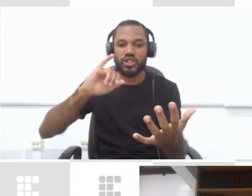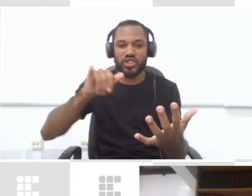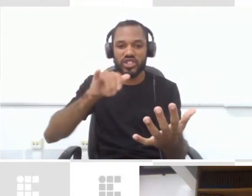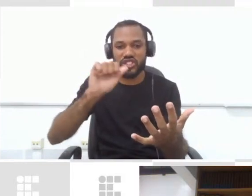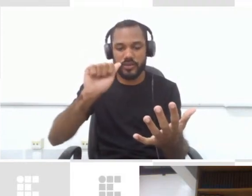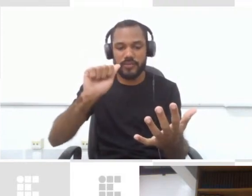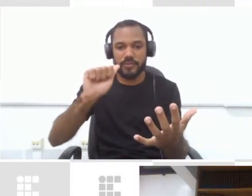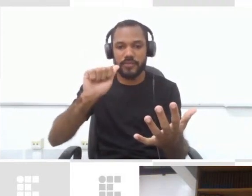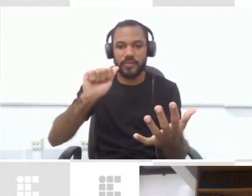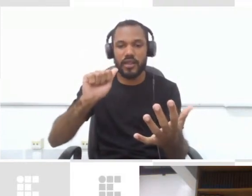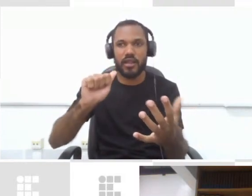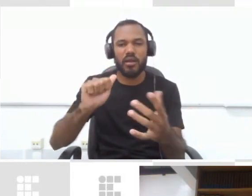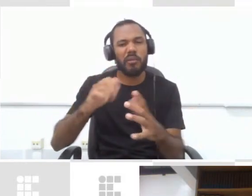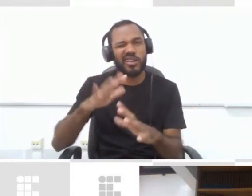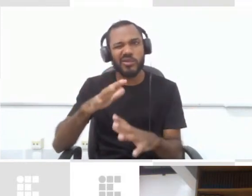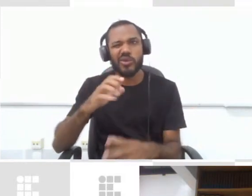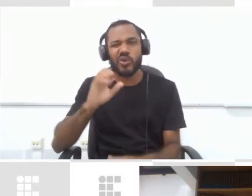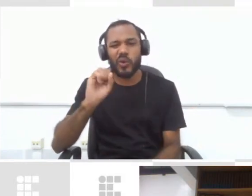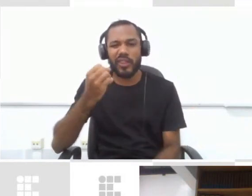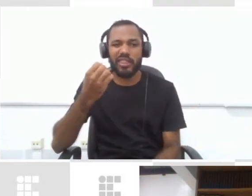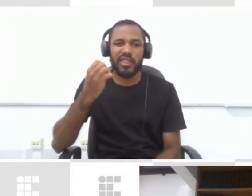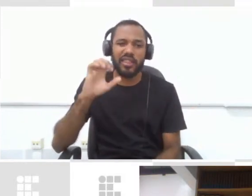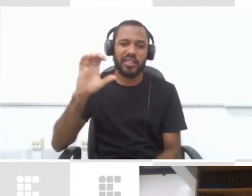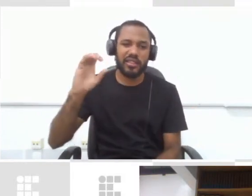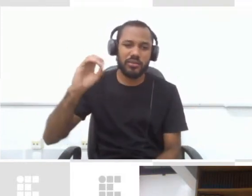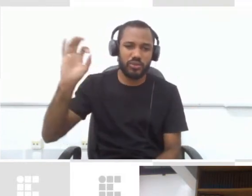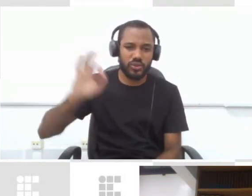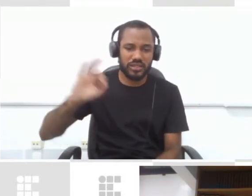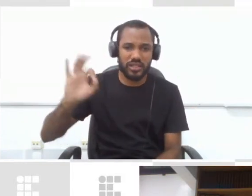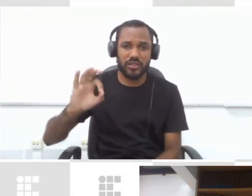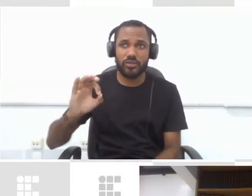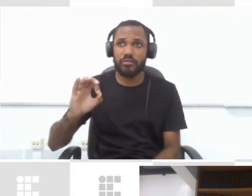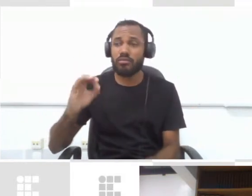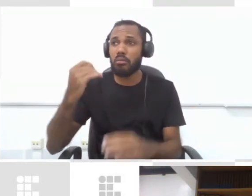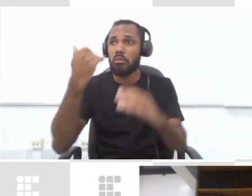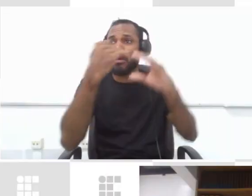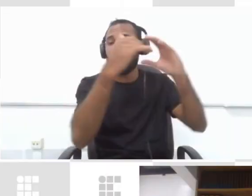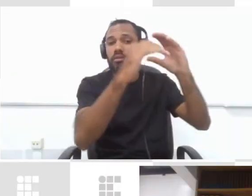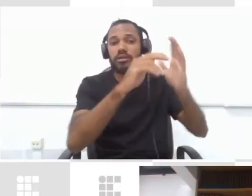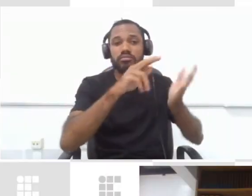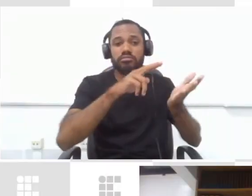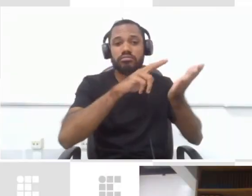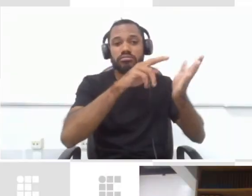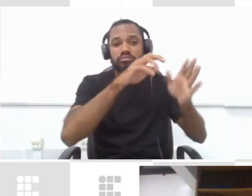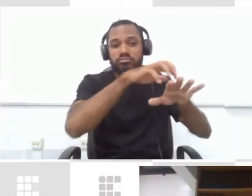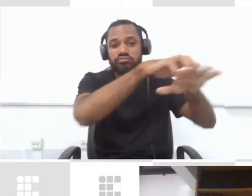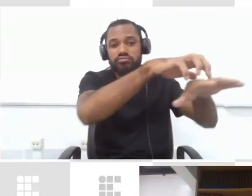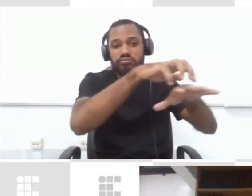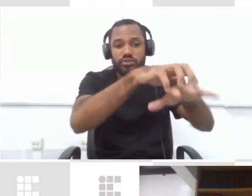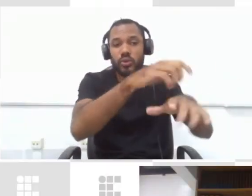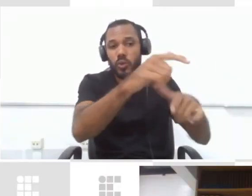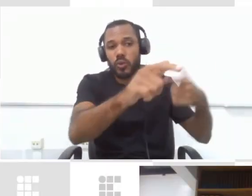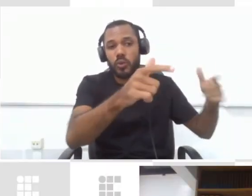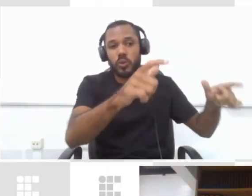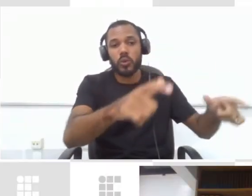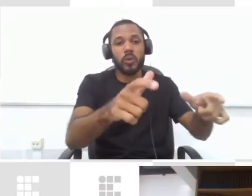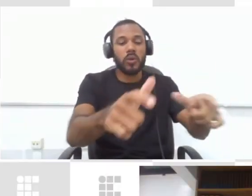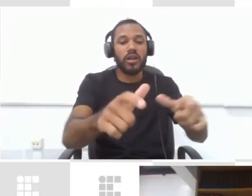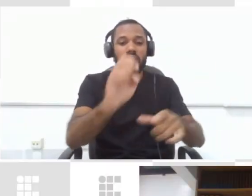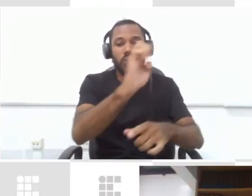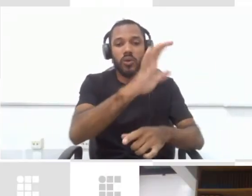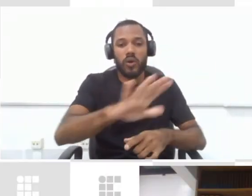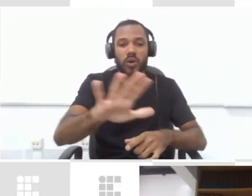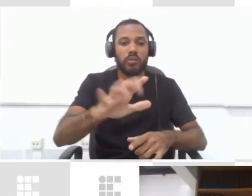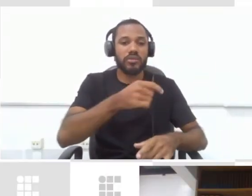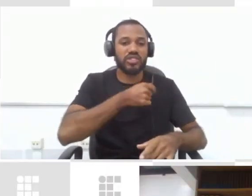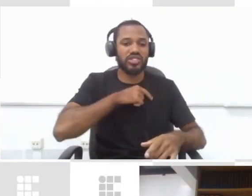vai para alimentar os animais na China, na Europa, no Oriente Médio, etc. Na